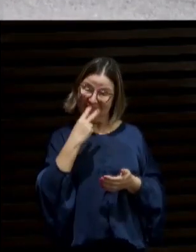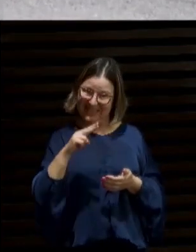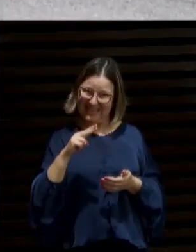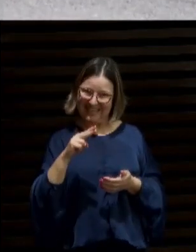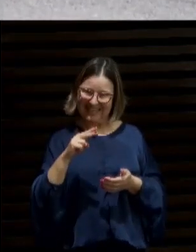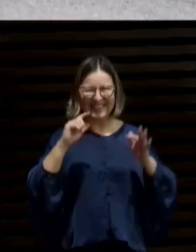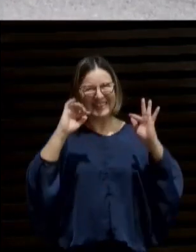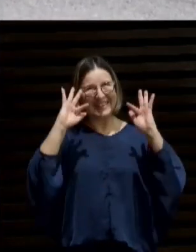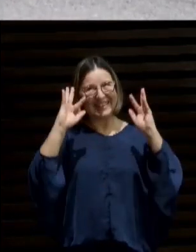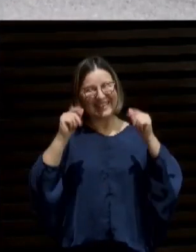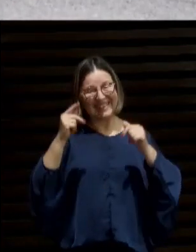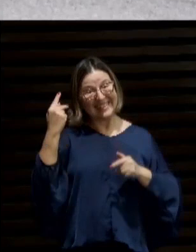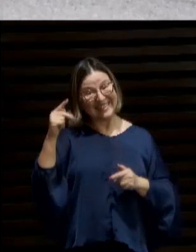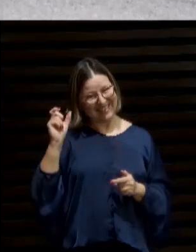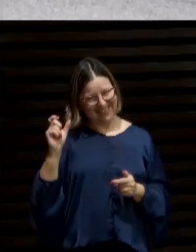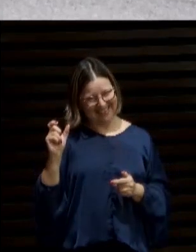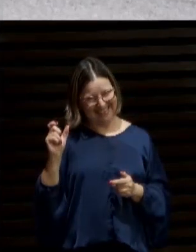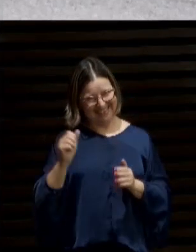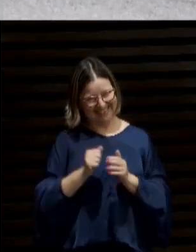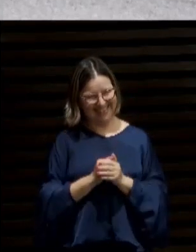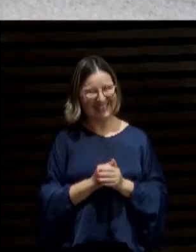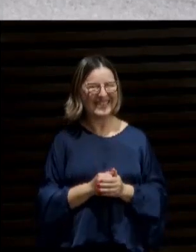as maravilhas da tua palavra.